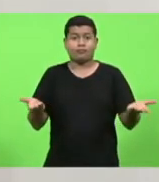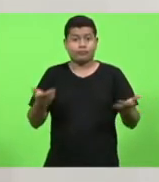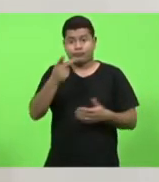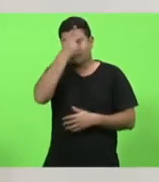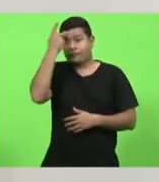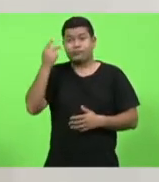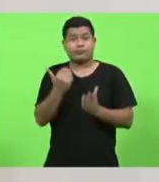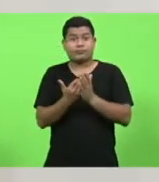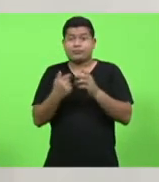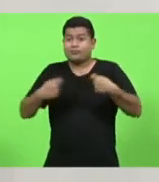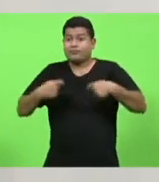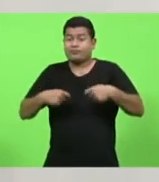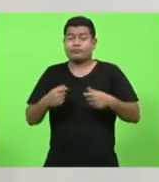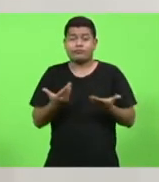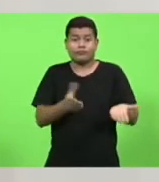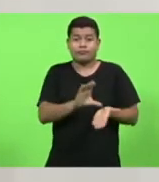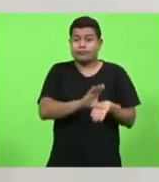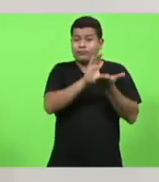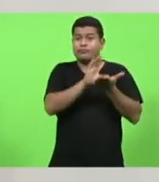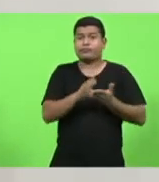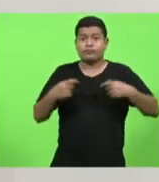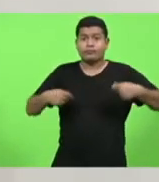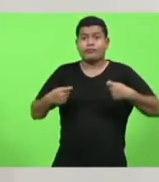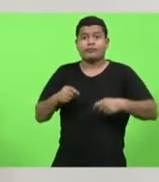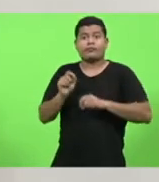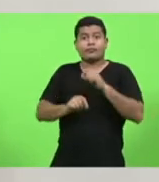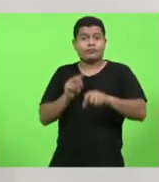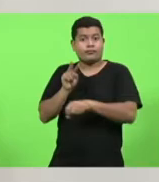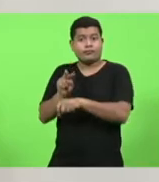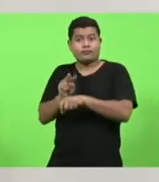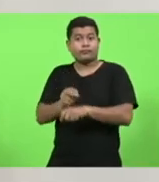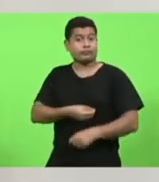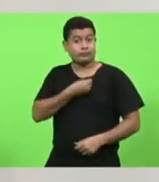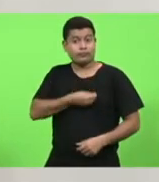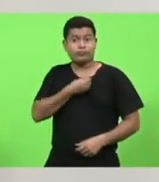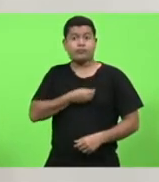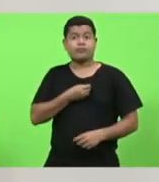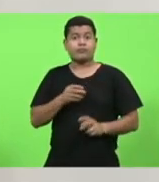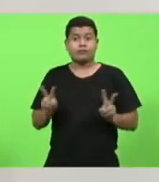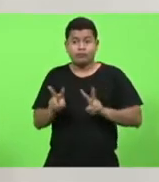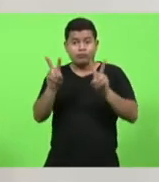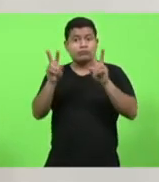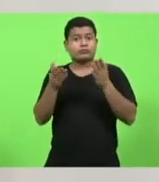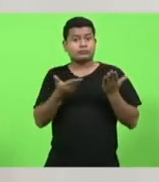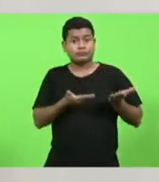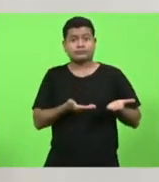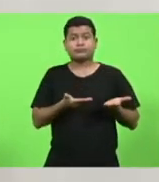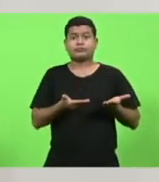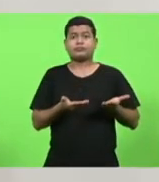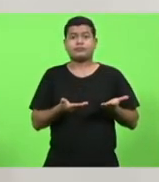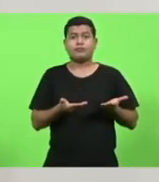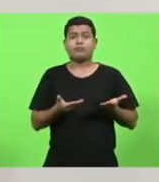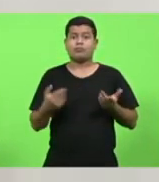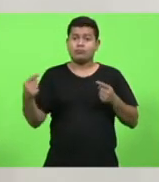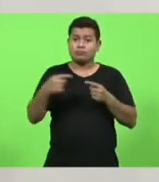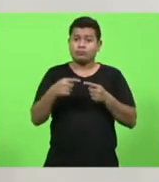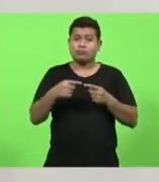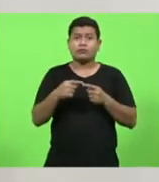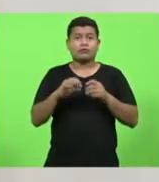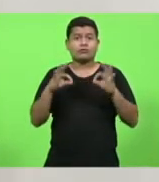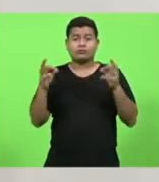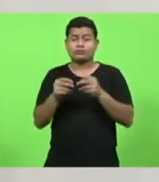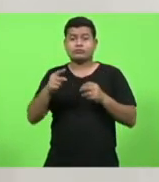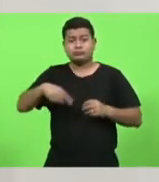um conselho que deve prezar pela vida, deve prezar pelos valores que são inerentes a tudo que